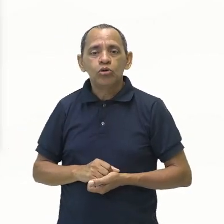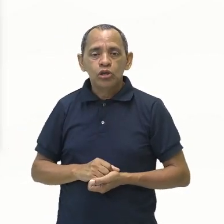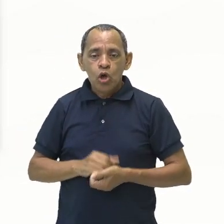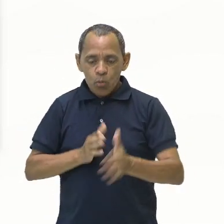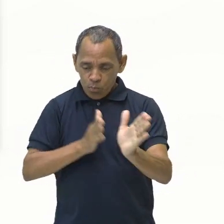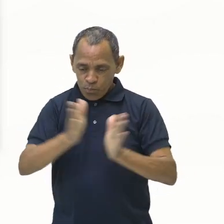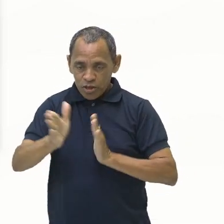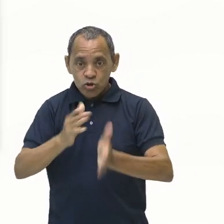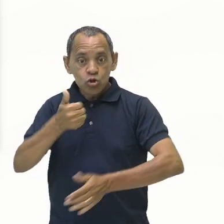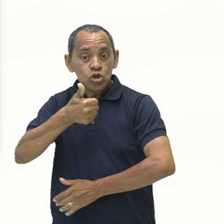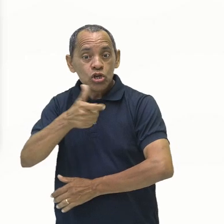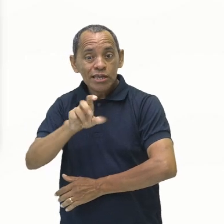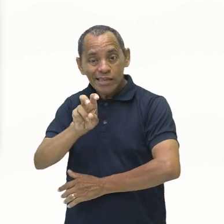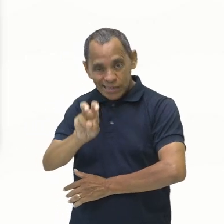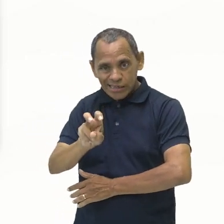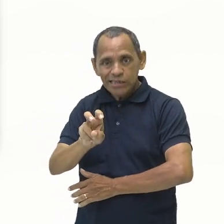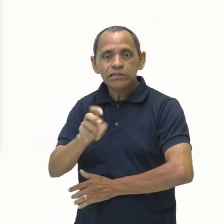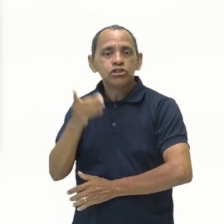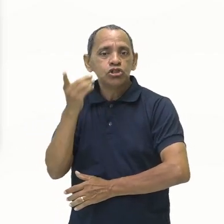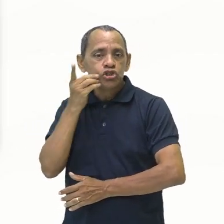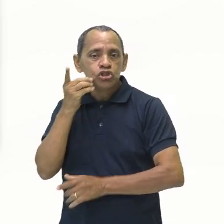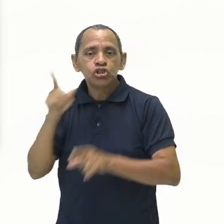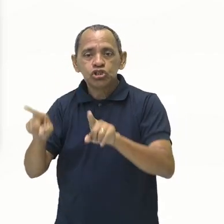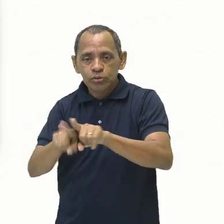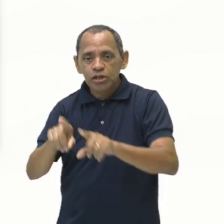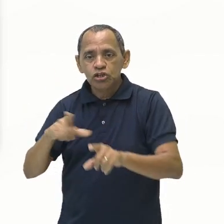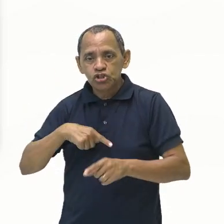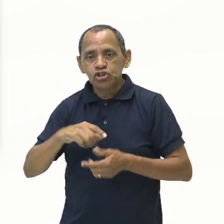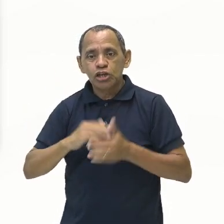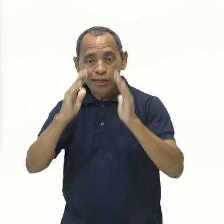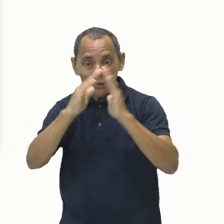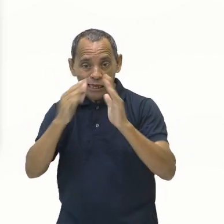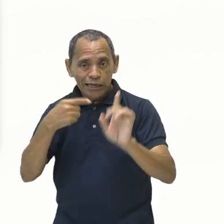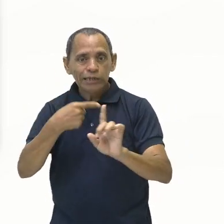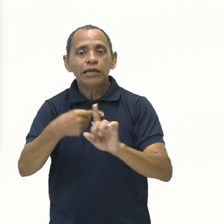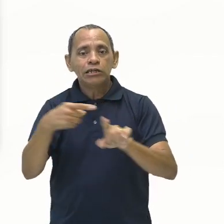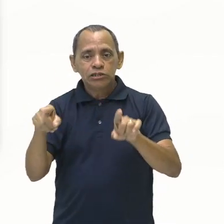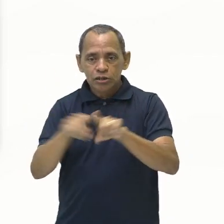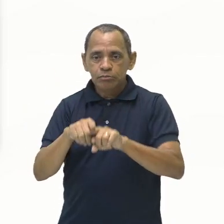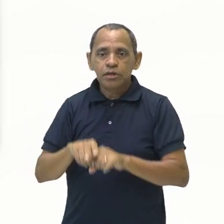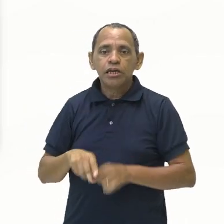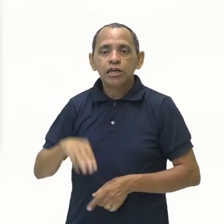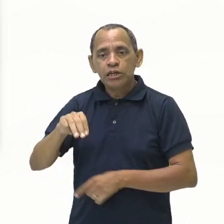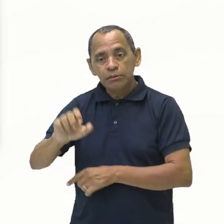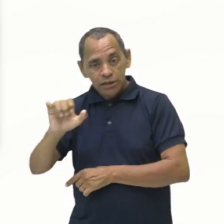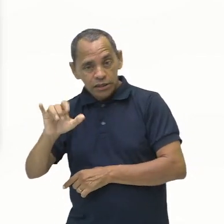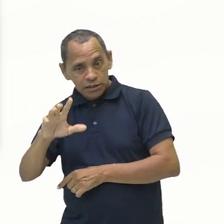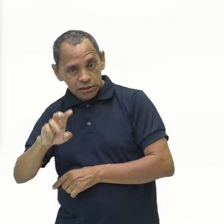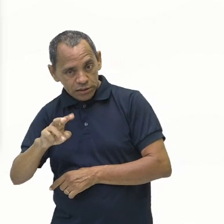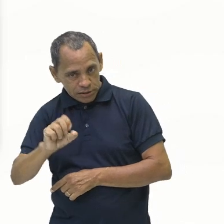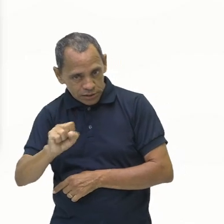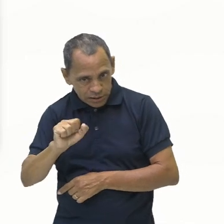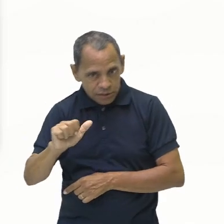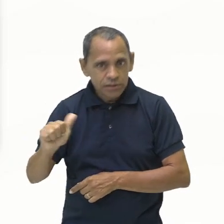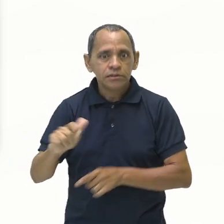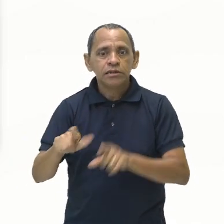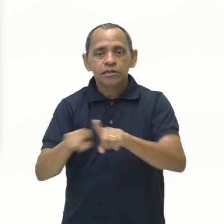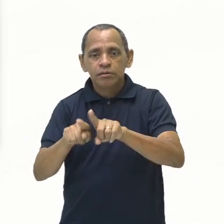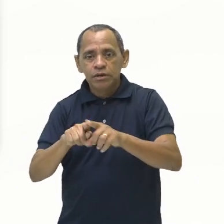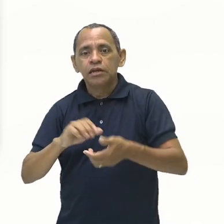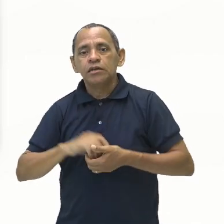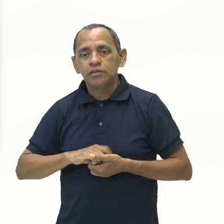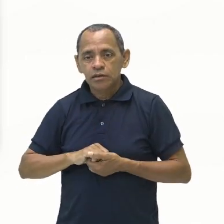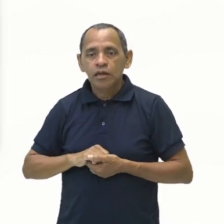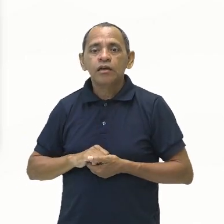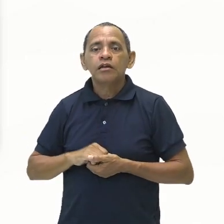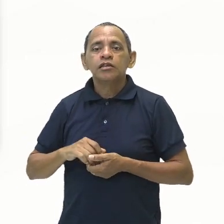para enterros, para funerais, para batismos, para casamentos. Então, essas capelas tinham essa